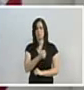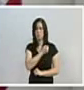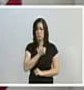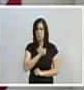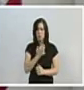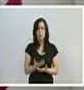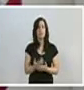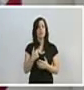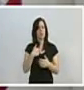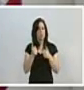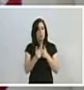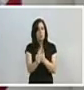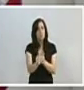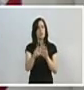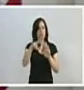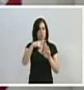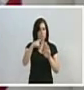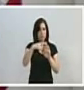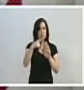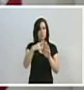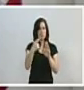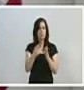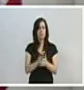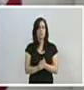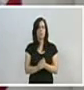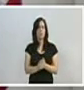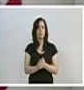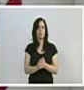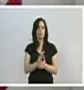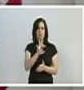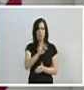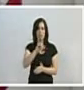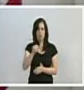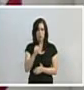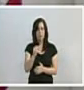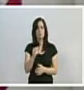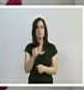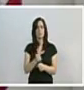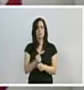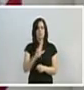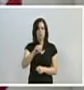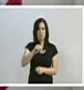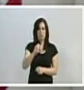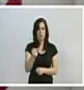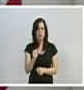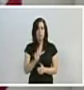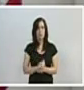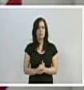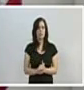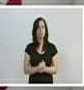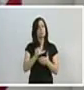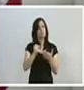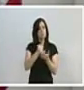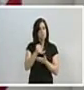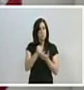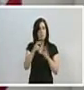Eu acompanhei uma resolução da Corregedoria do Tribunal de Justiça de 98, e com base